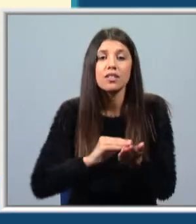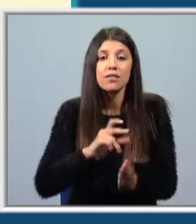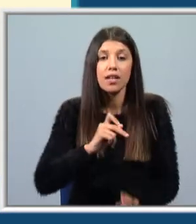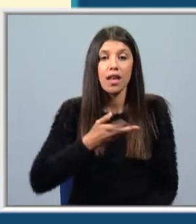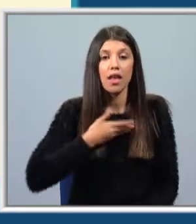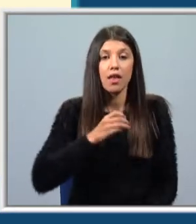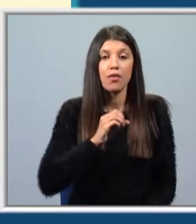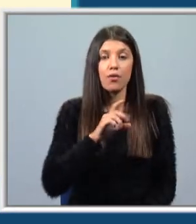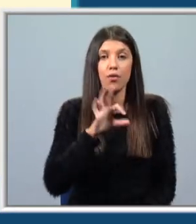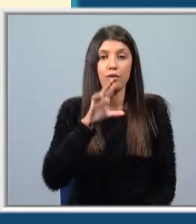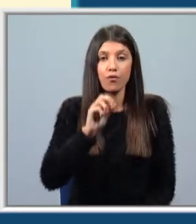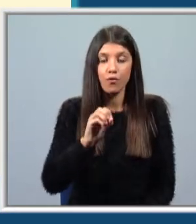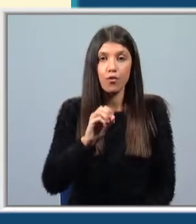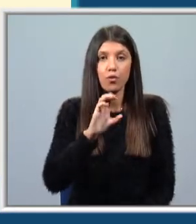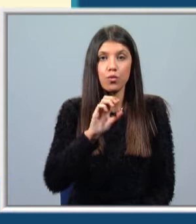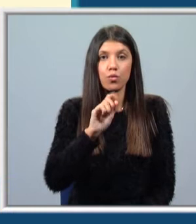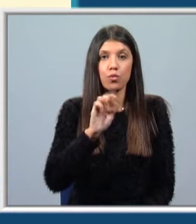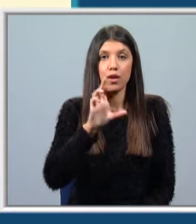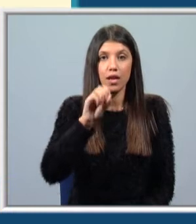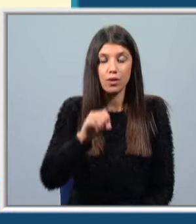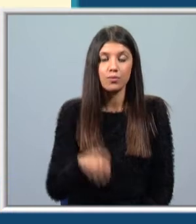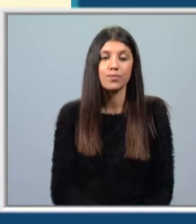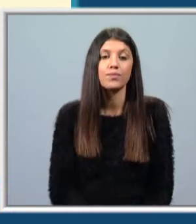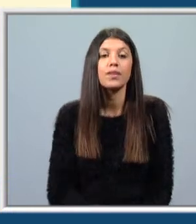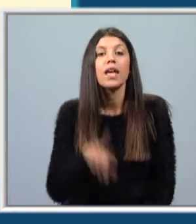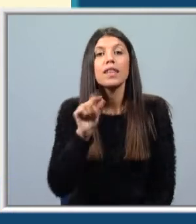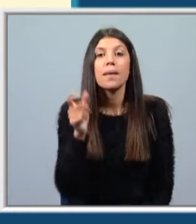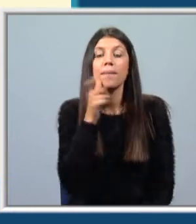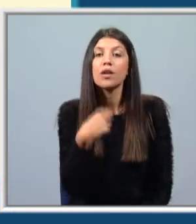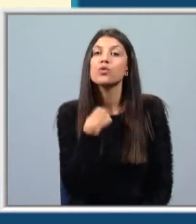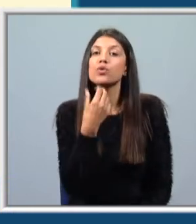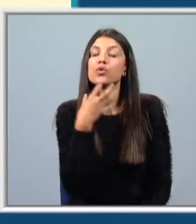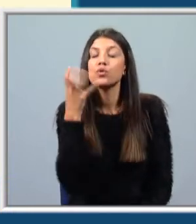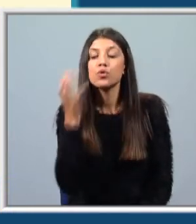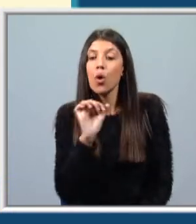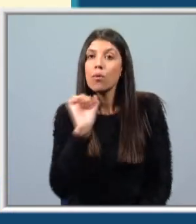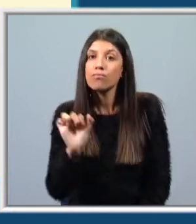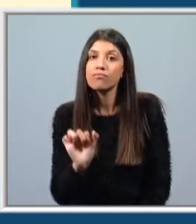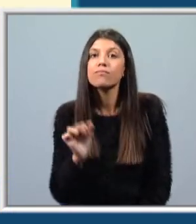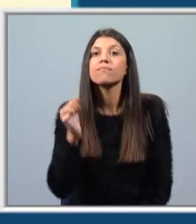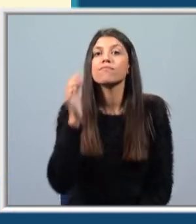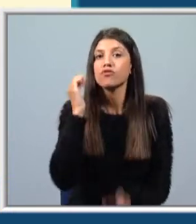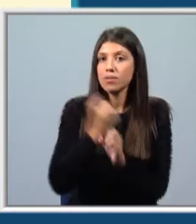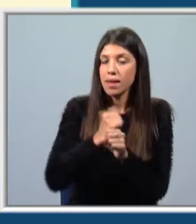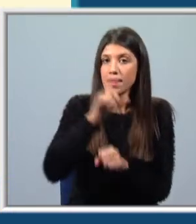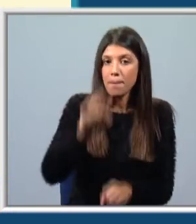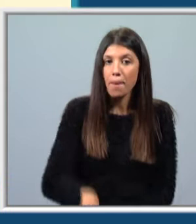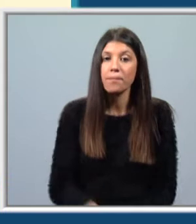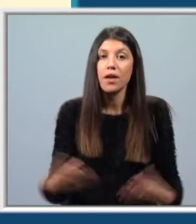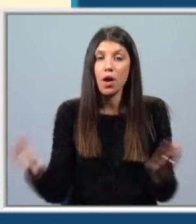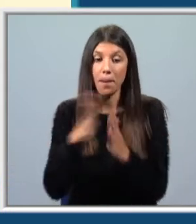também trabalhar consciência fonológica. Agora, mais especificamente no nosso plano,